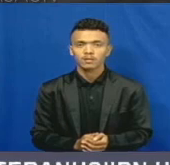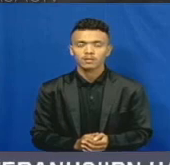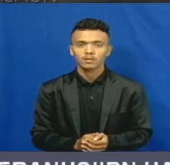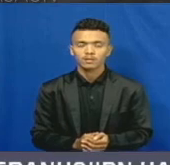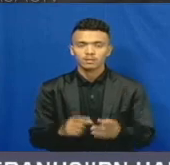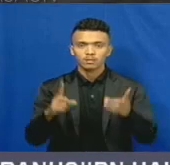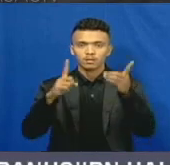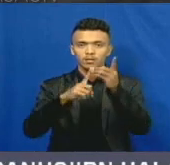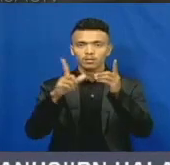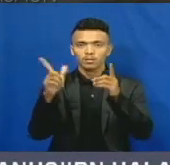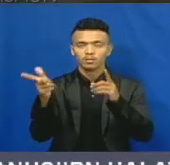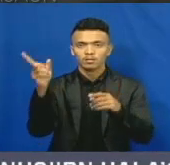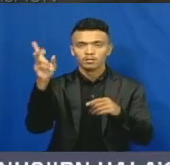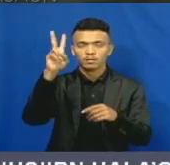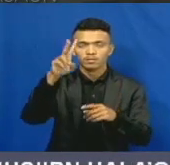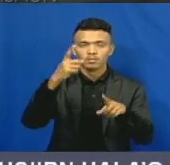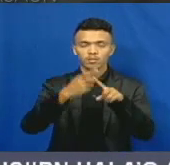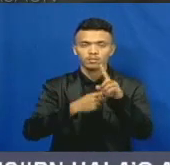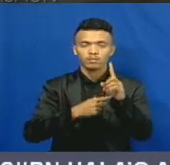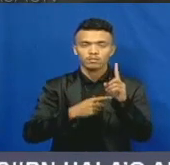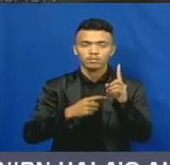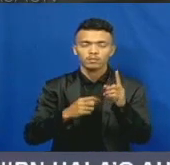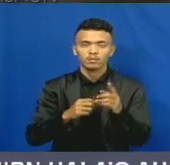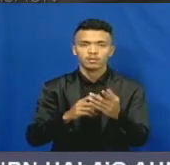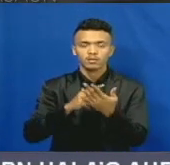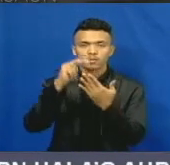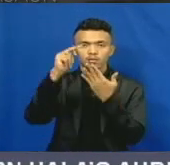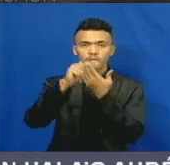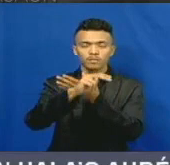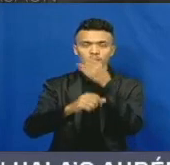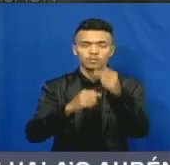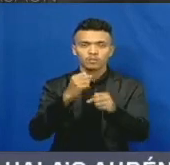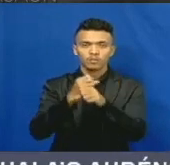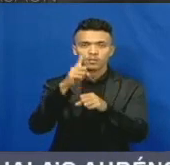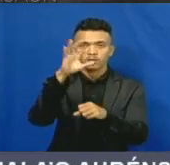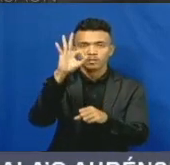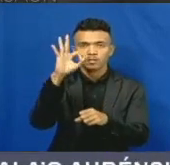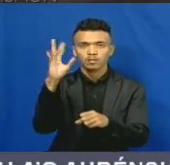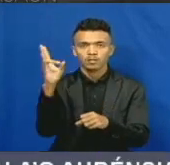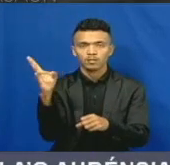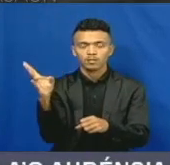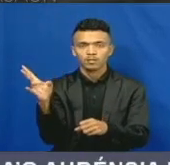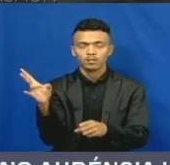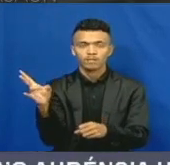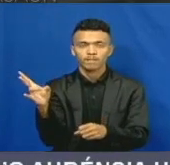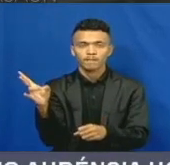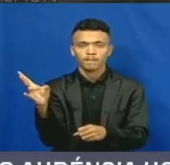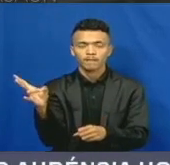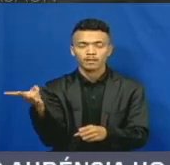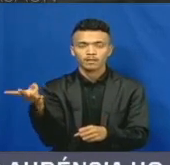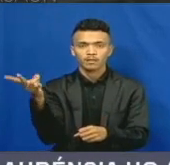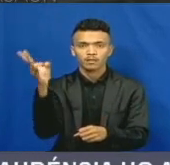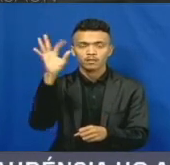iha lorong rua nolo resin rua fulang November tinang riung ida atusia